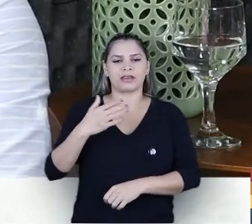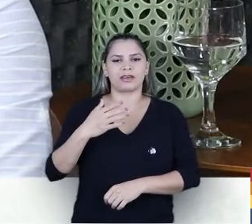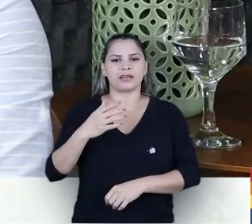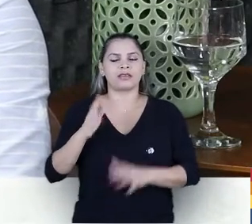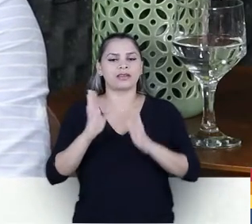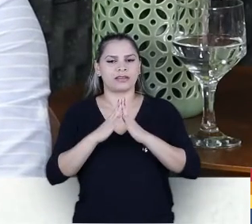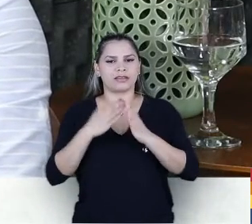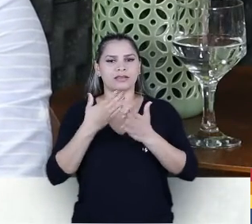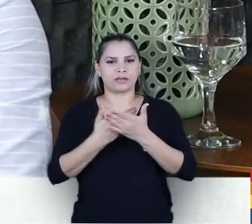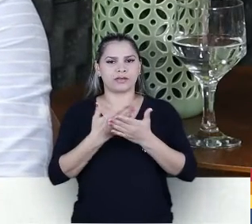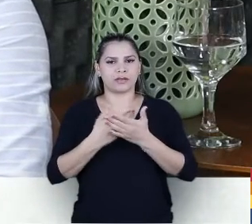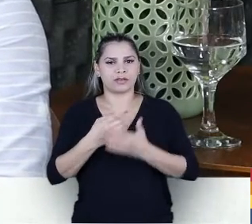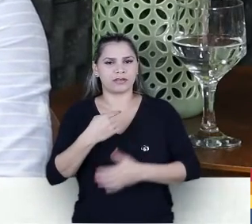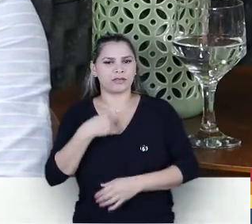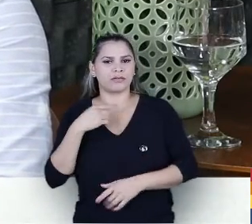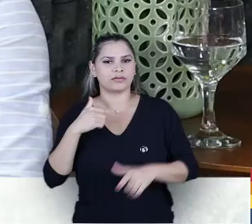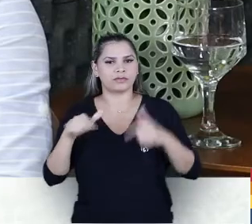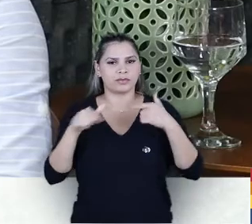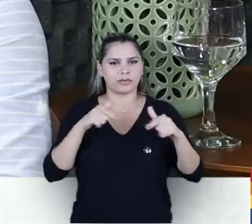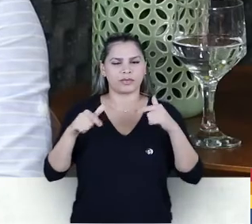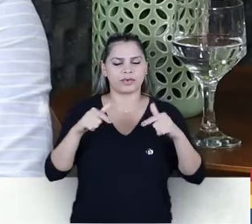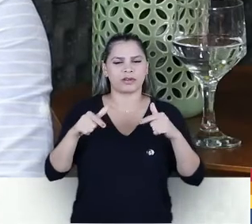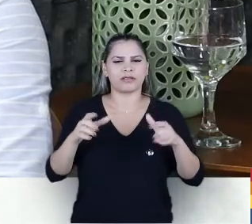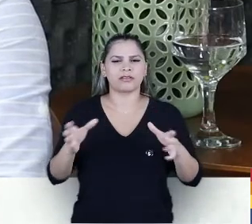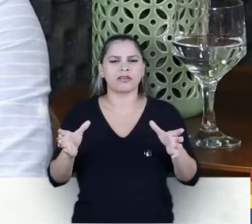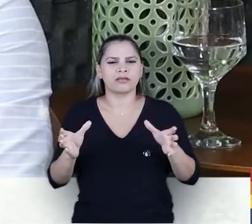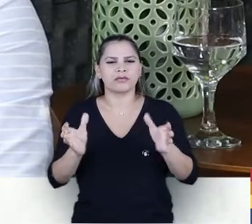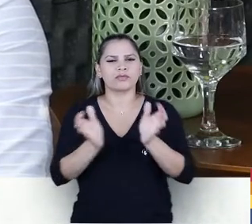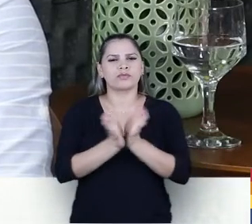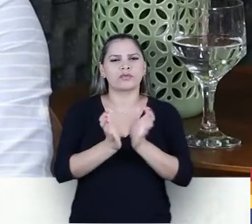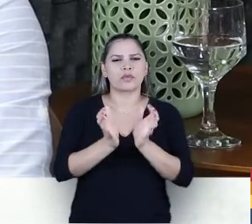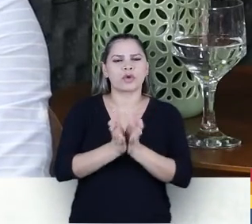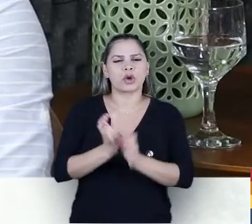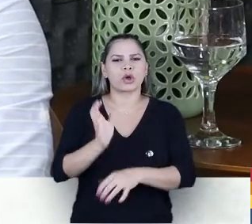música, enfim. E o que eu vejo também